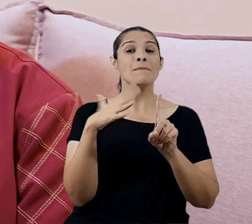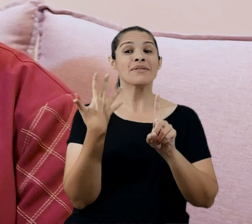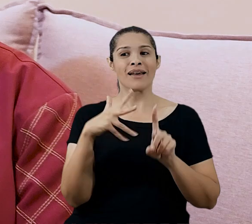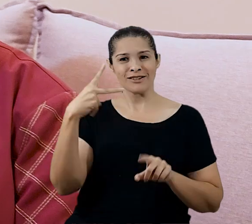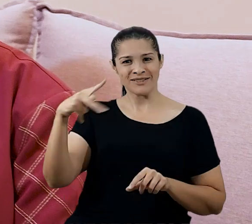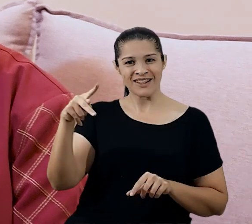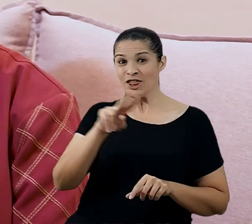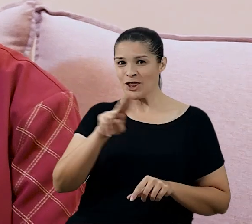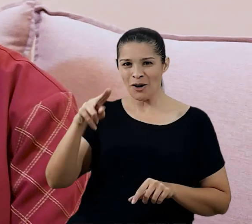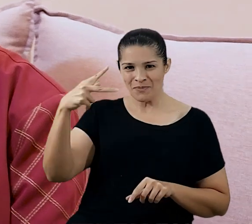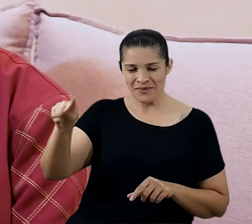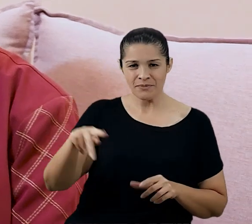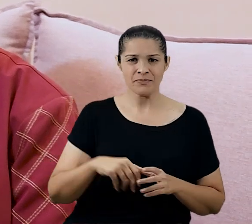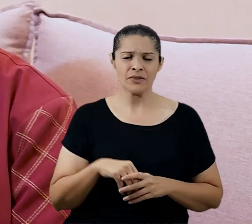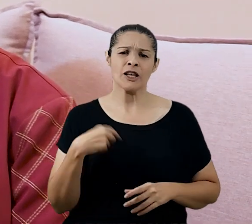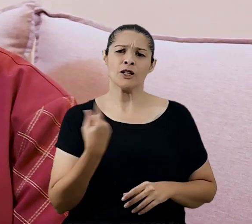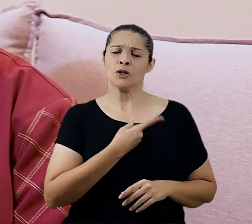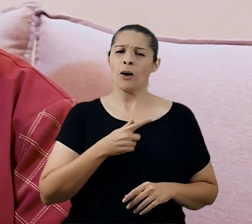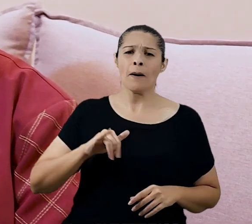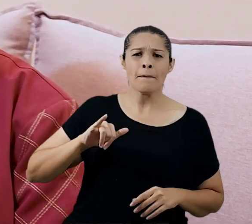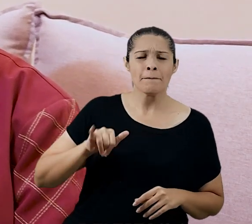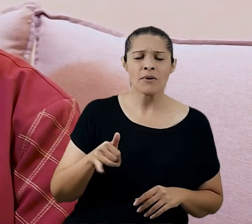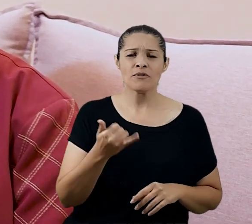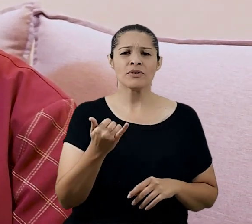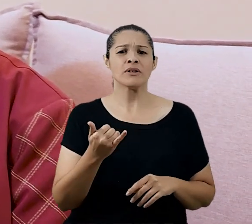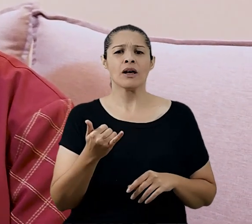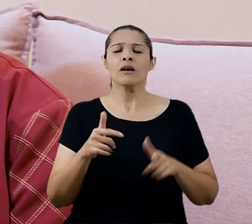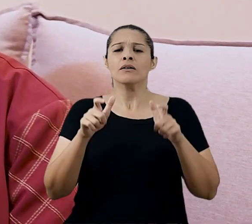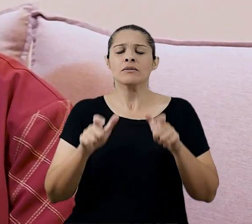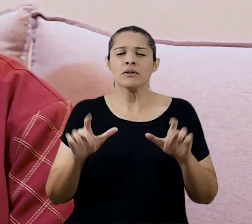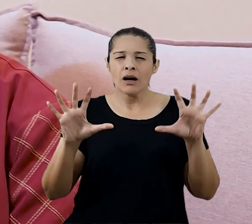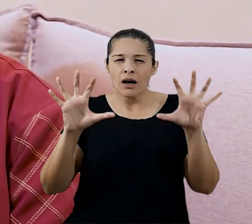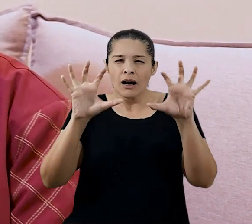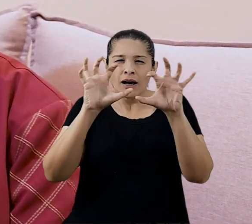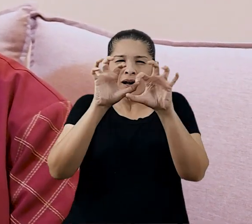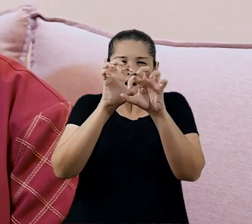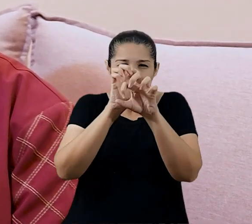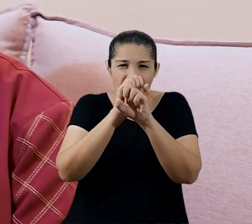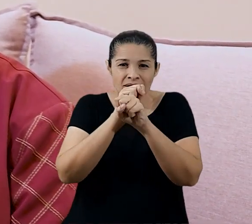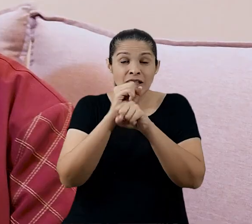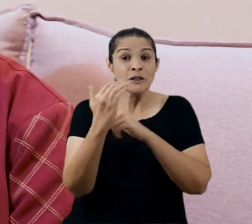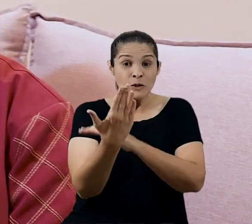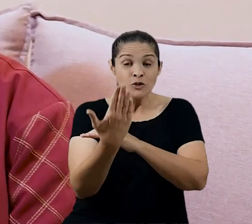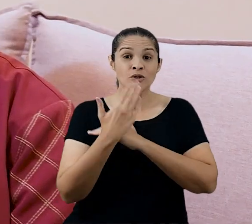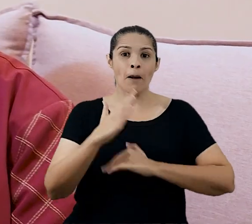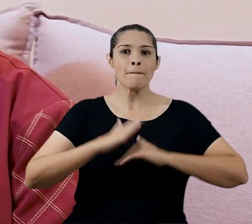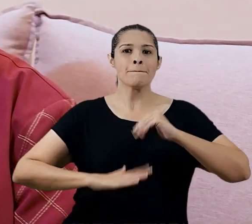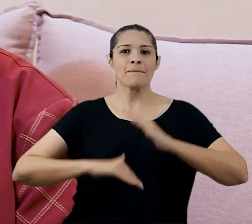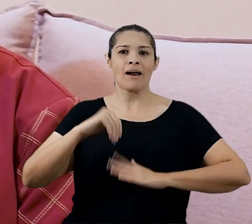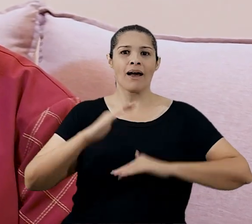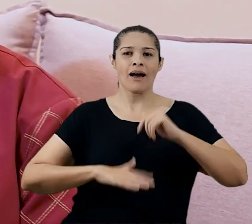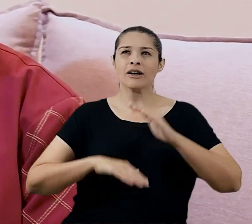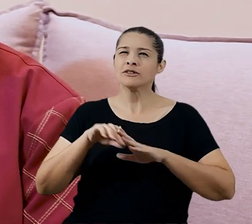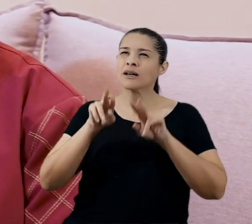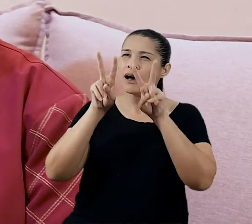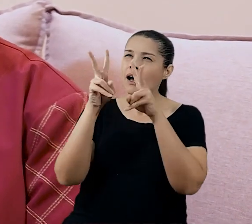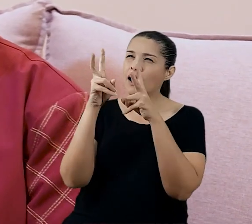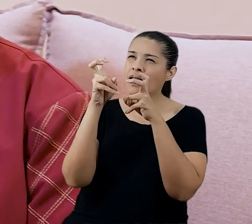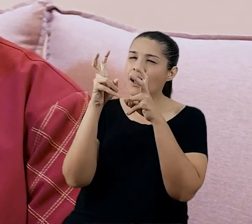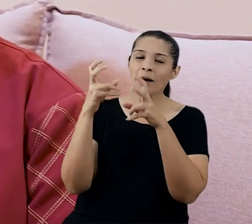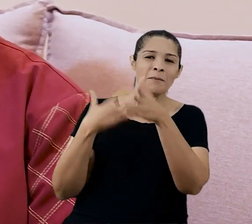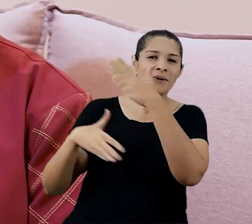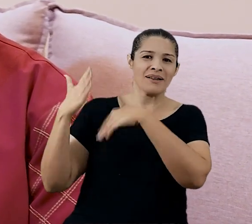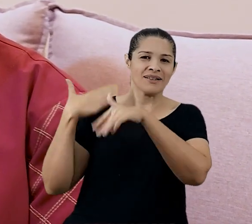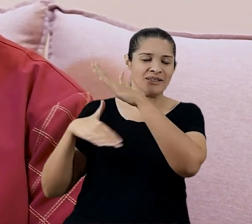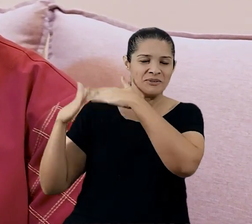que o campus é escuro, a falta de luminosidade no campus favorecia a prática observacional naquela época, né?